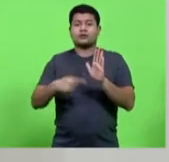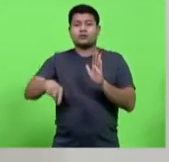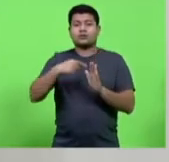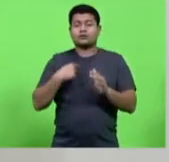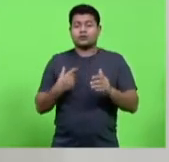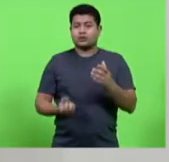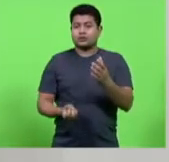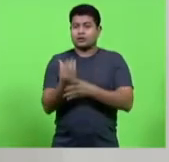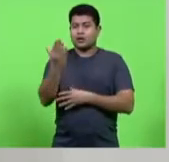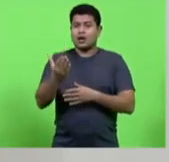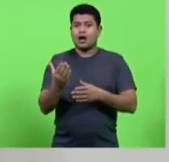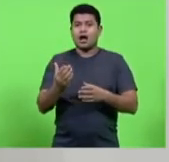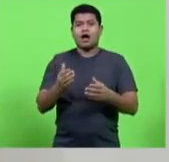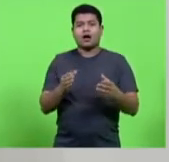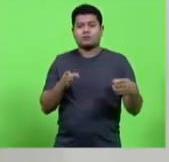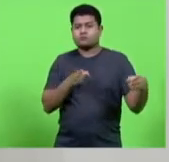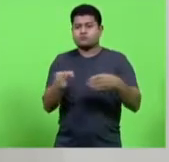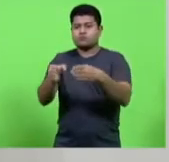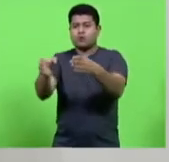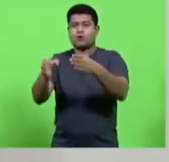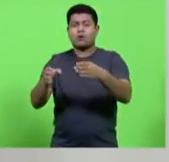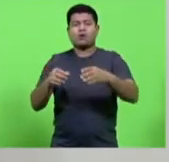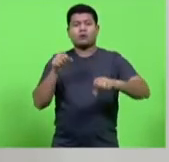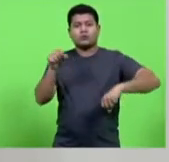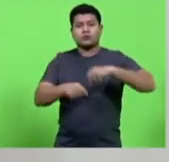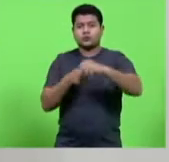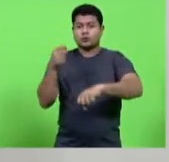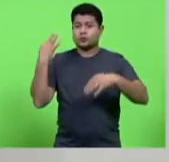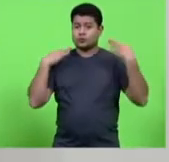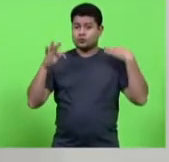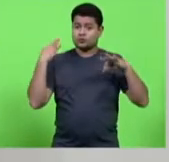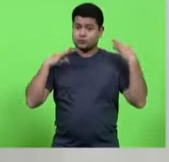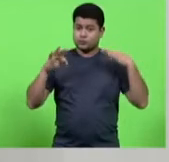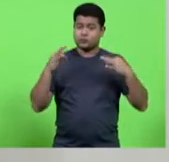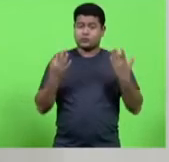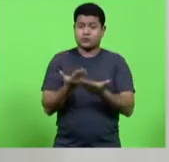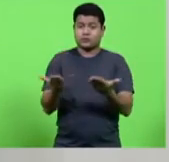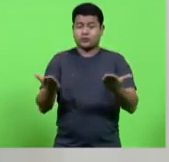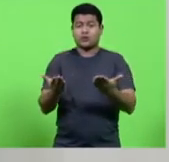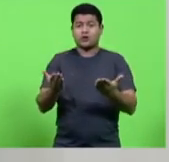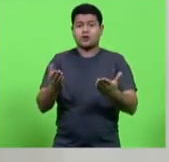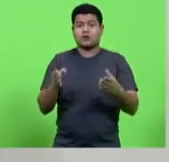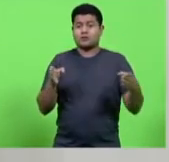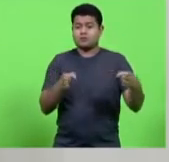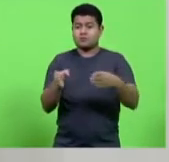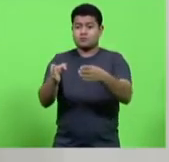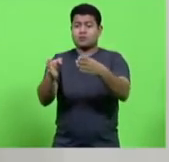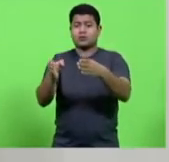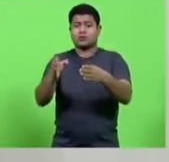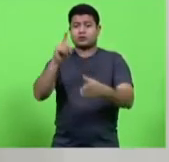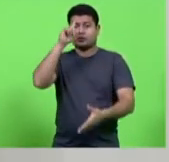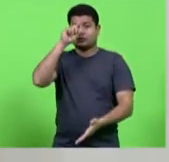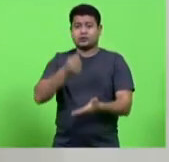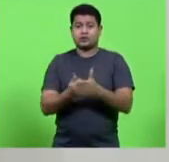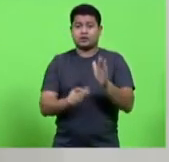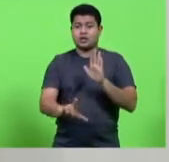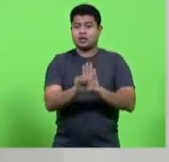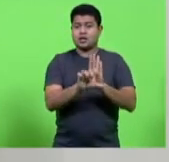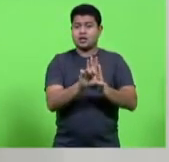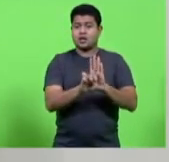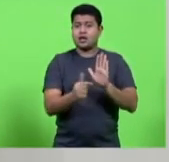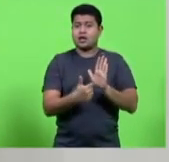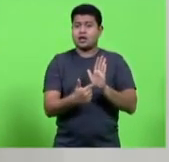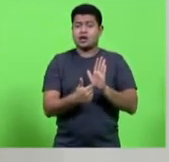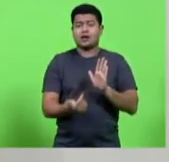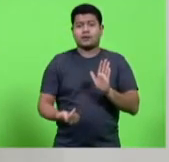rota turística do cicloturismo, o roteiro, né, o caminho estabelecer por lei e aí, através